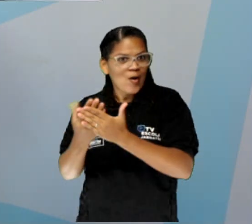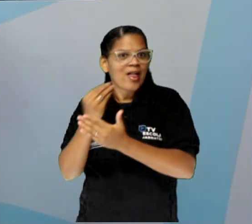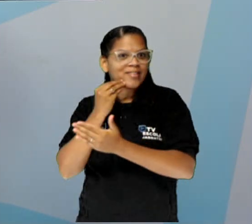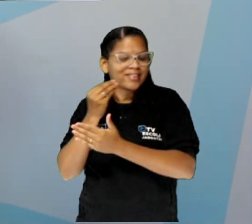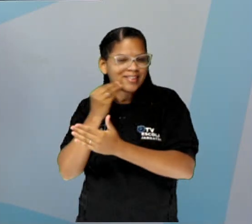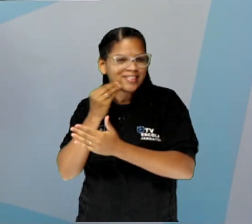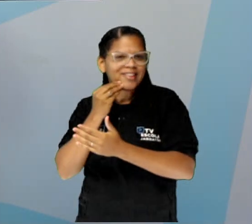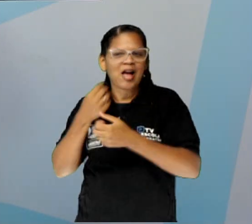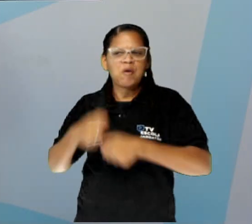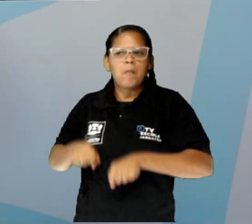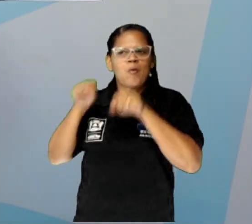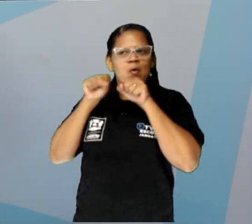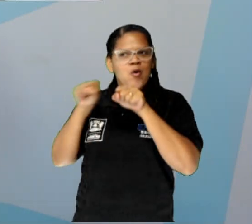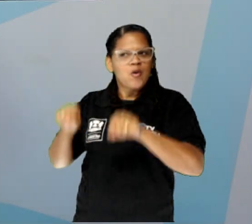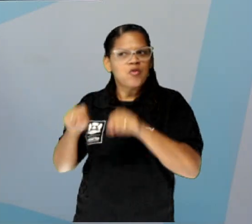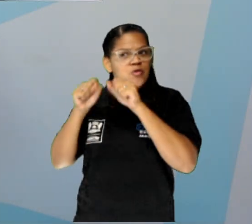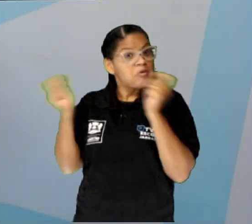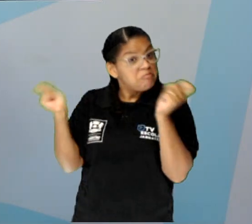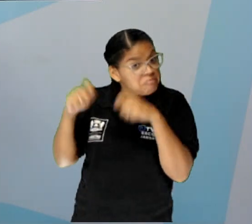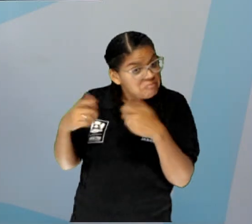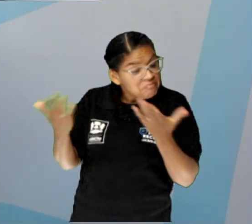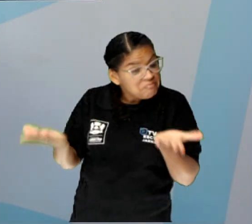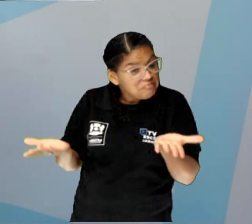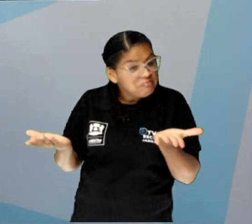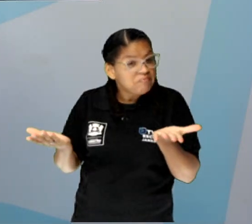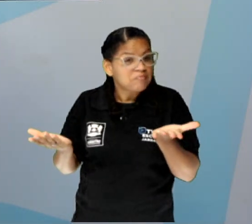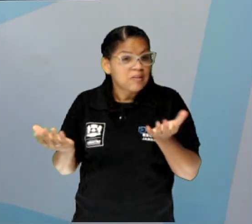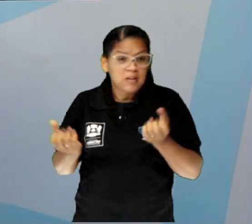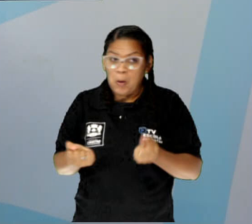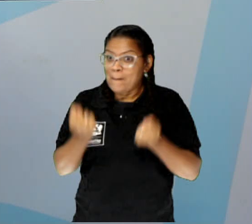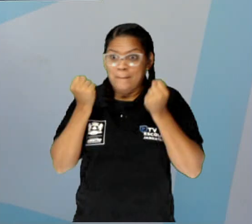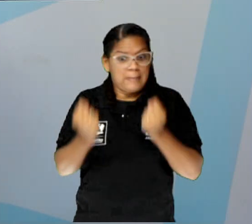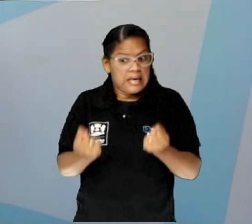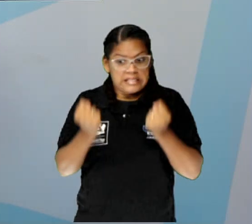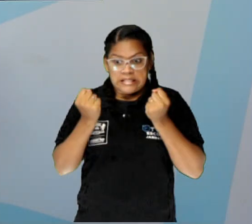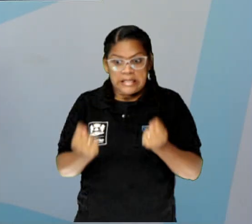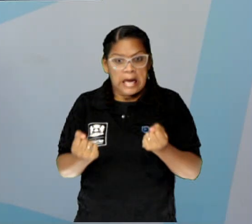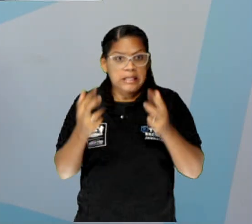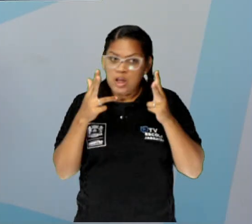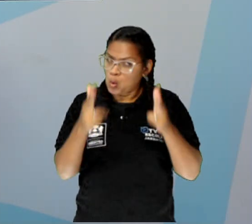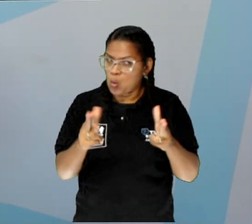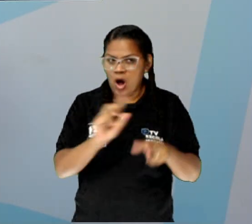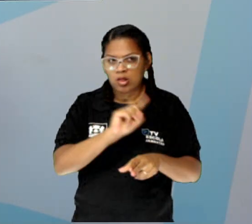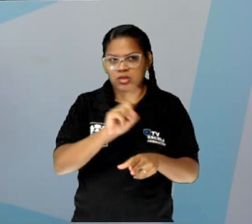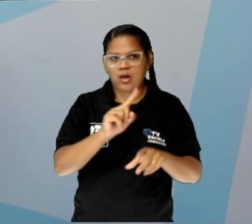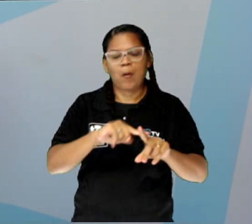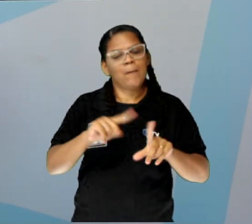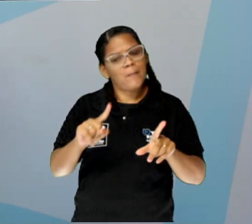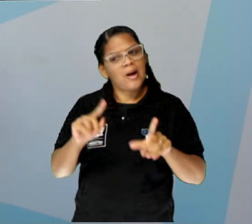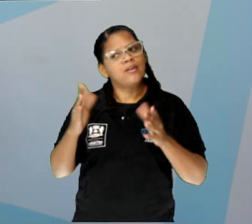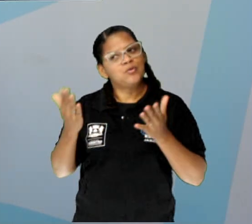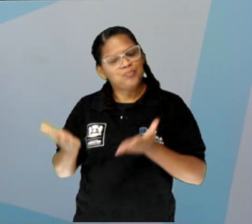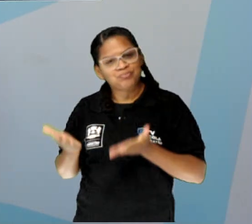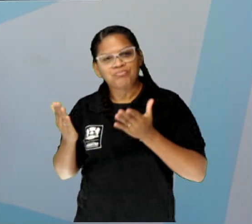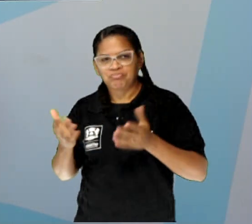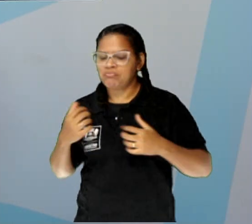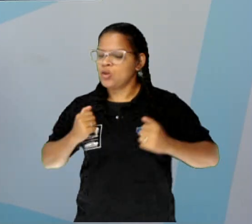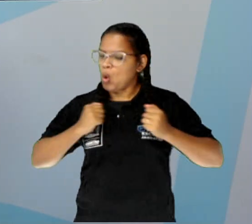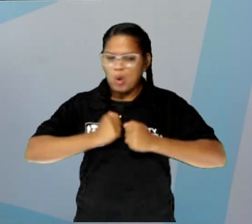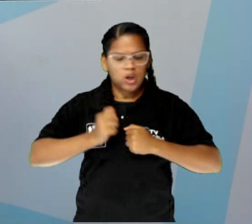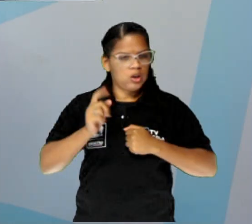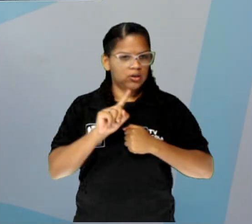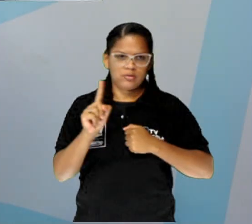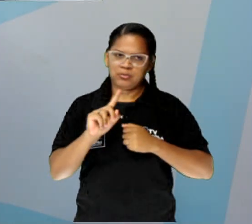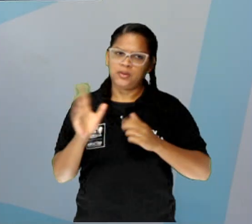movimento do CrossFit? Né? Não com essas tão pesadas anilhas que foram colocadas anteriormente, nem com colete tão pesados para